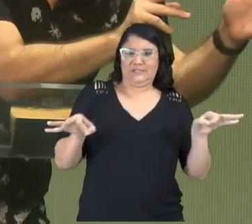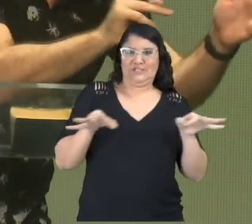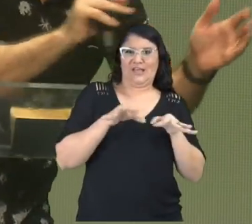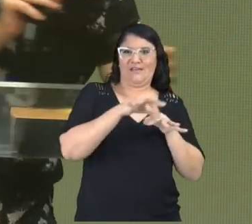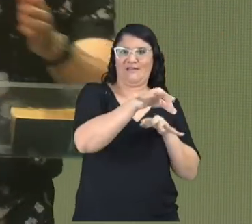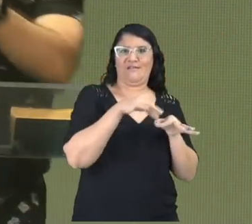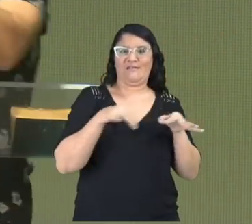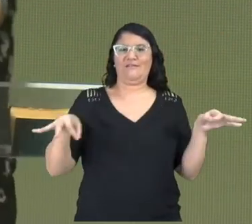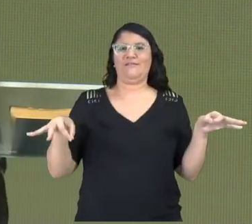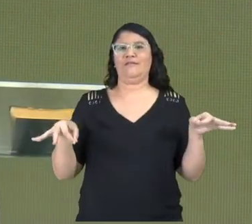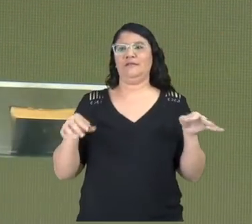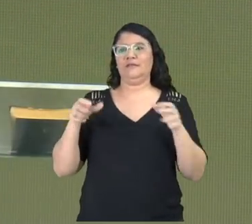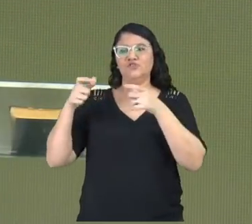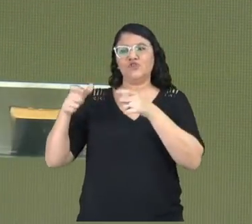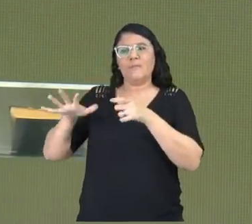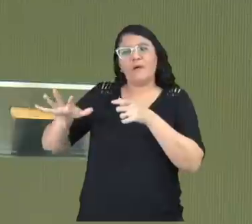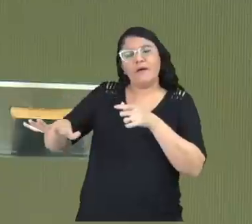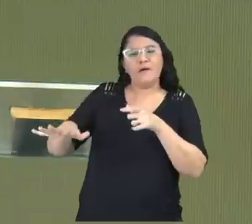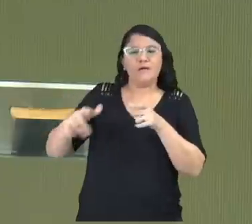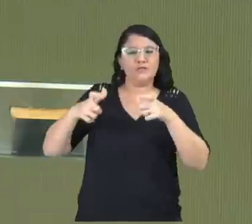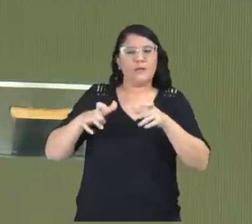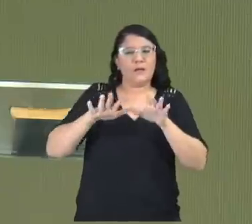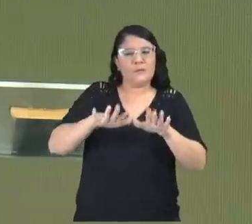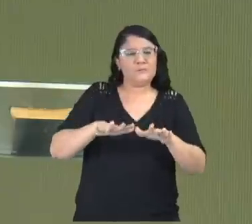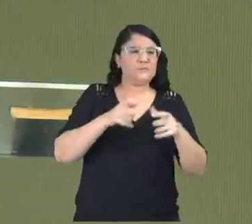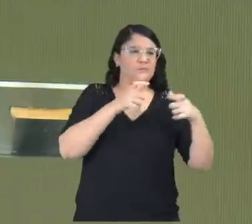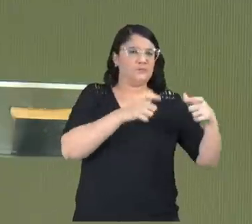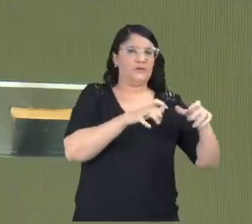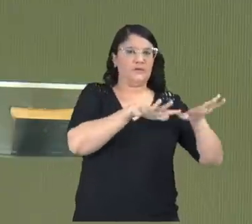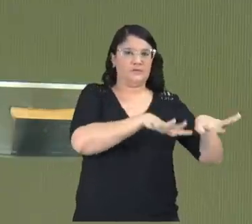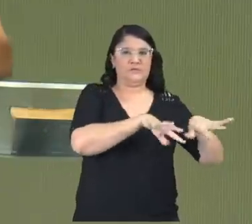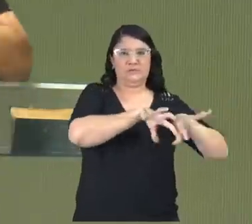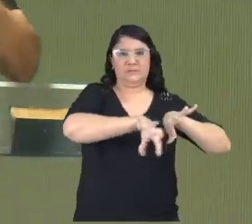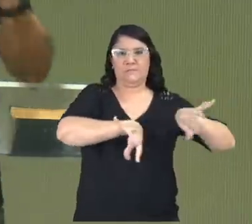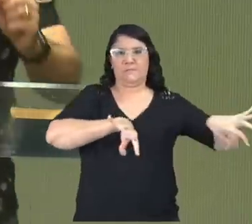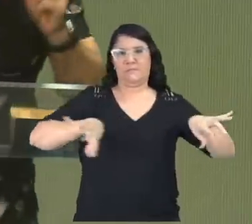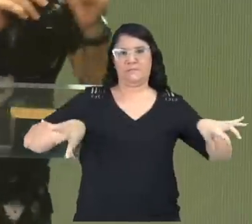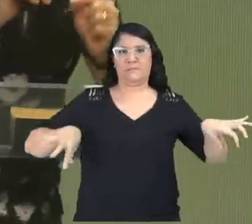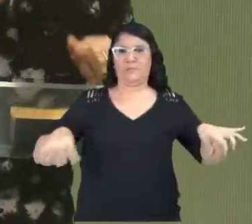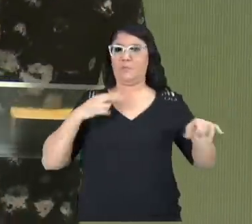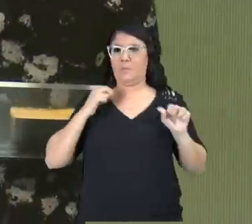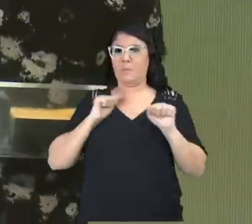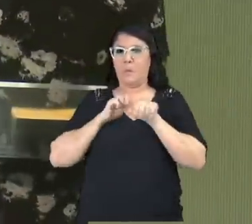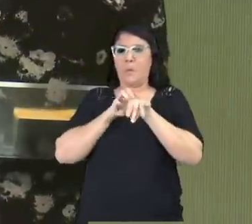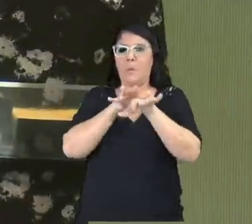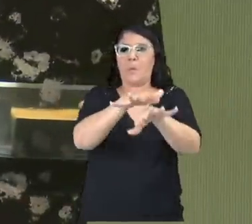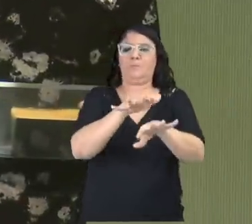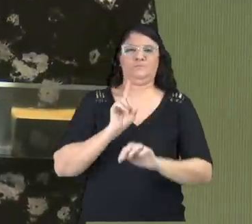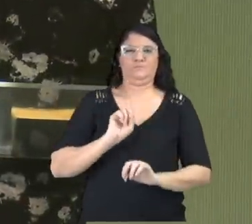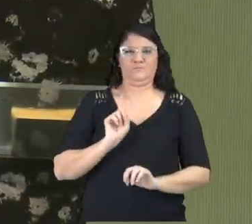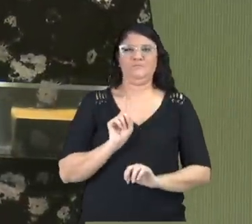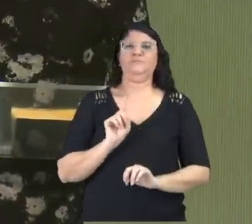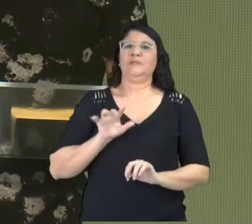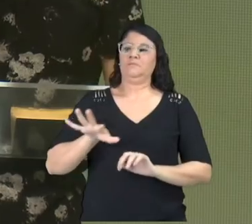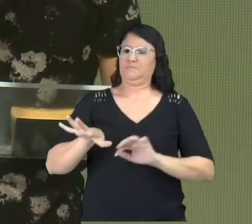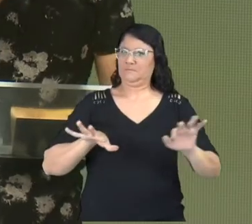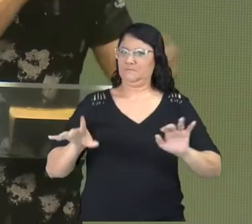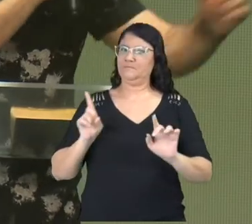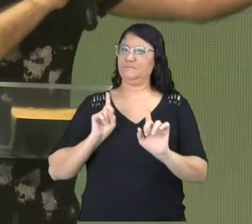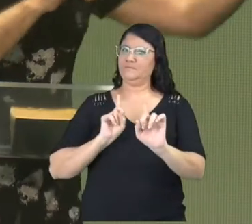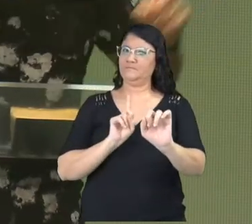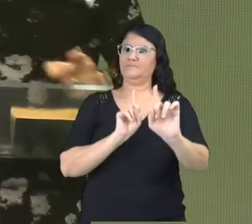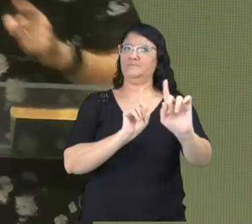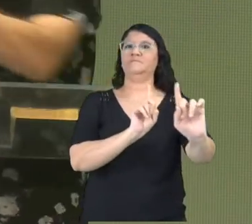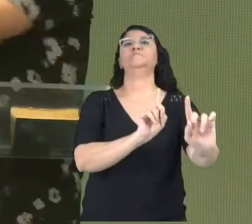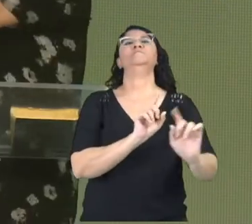então quem está aqui fica aqui, quem está no meio, quem está lá na ponta, quem está nesse lado, vai e contribui nas suas urnas, e